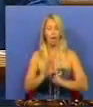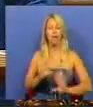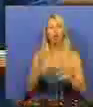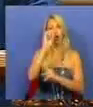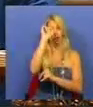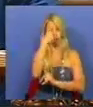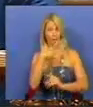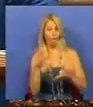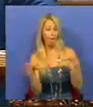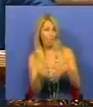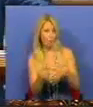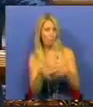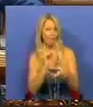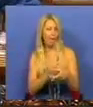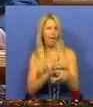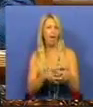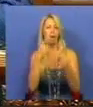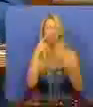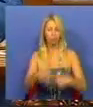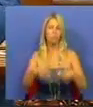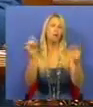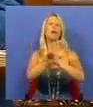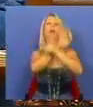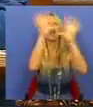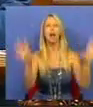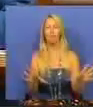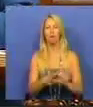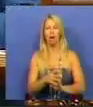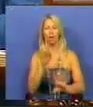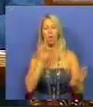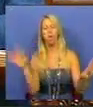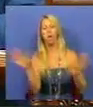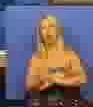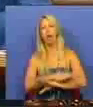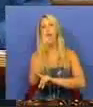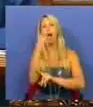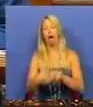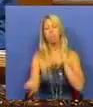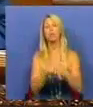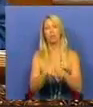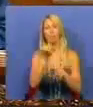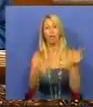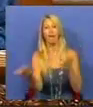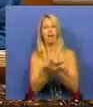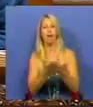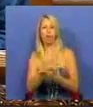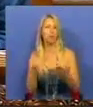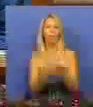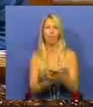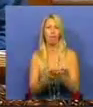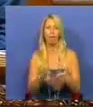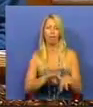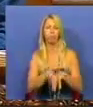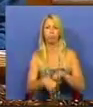SLN-BPN ilustra com clareza a promiscuidade entre a política e os negócios que empobrece e desgasta a democracia